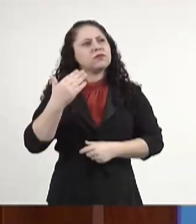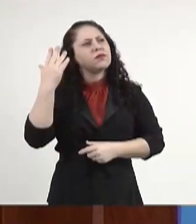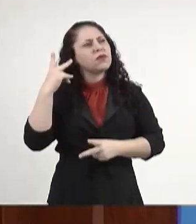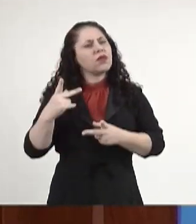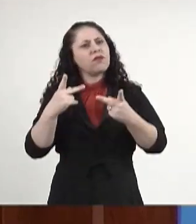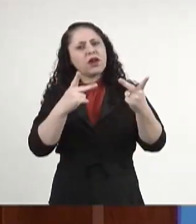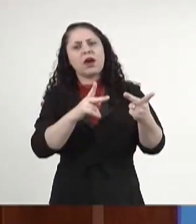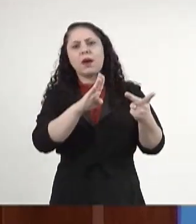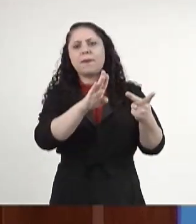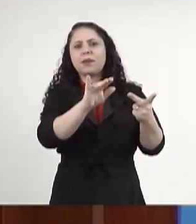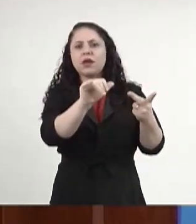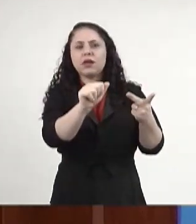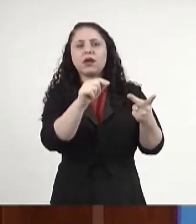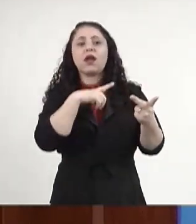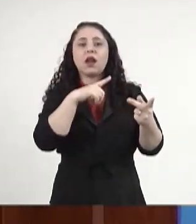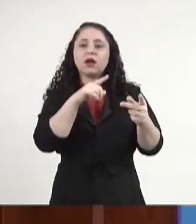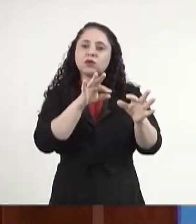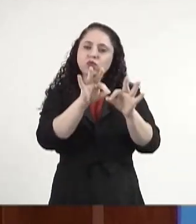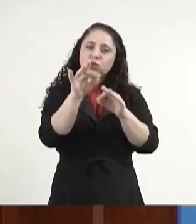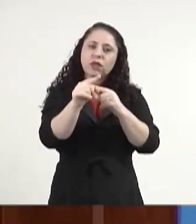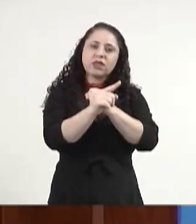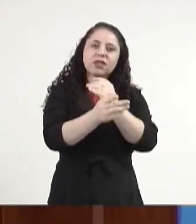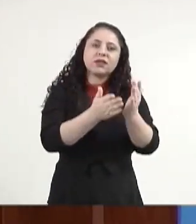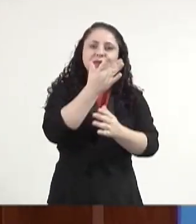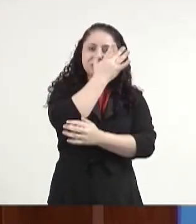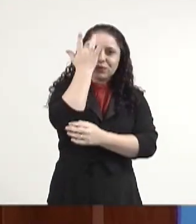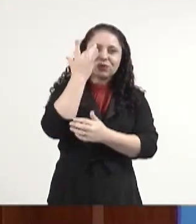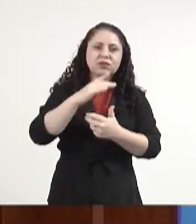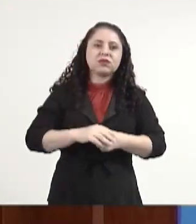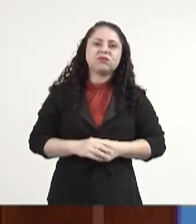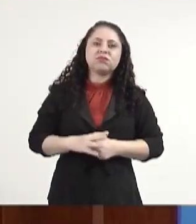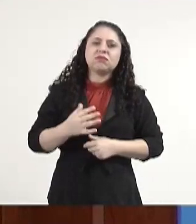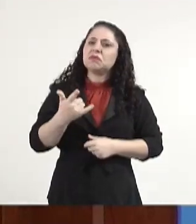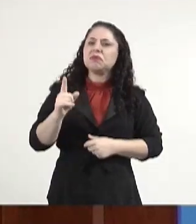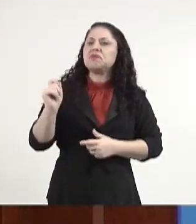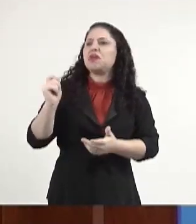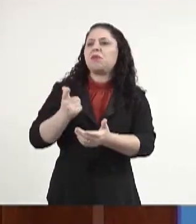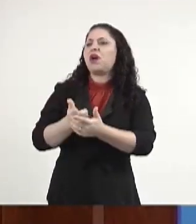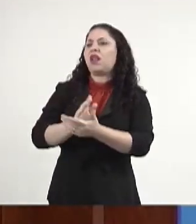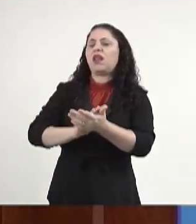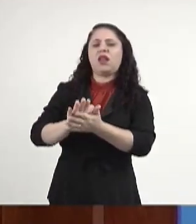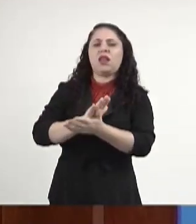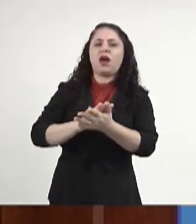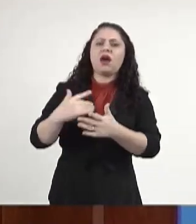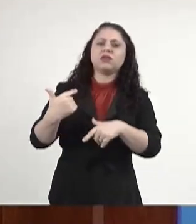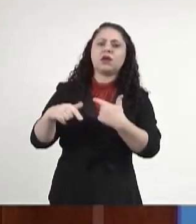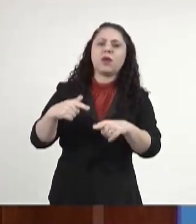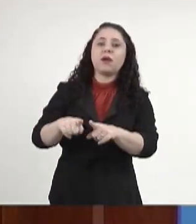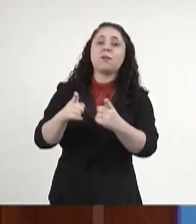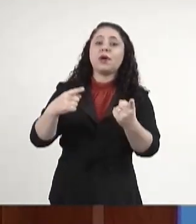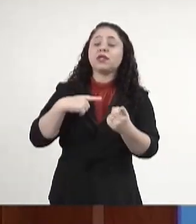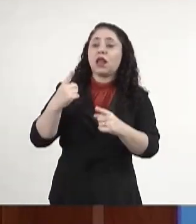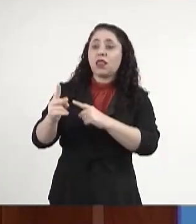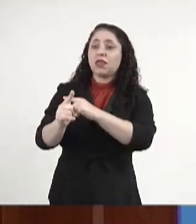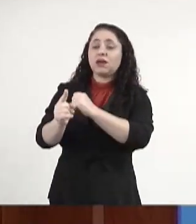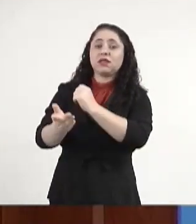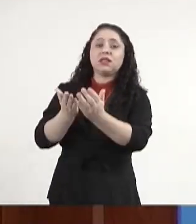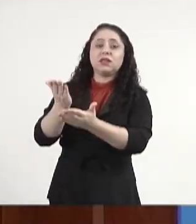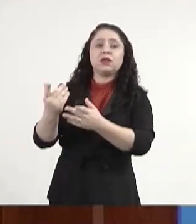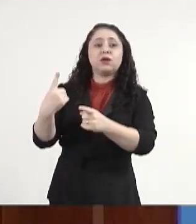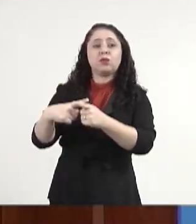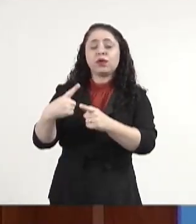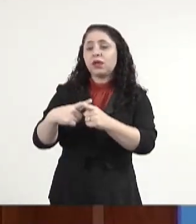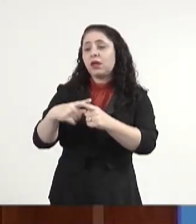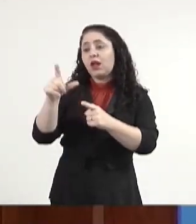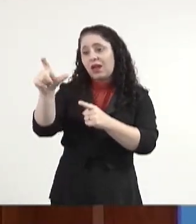eu visitei a Bia e ela estava lá atendendo uma paciente que não tinha condições de pagar o seu serviço, mas estava